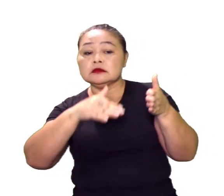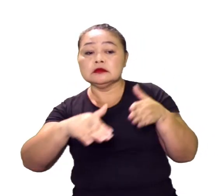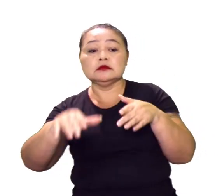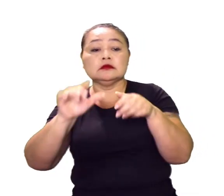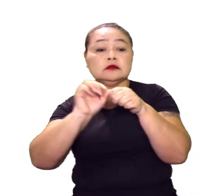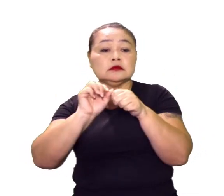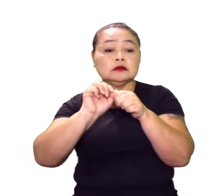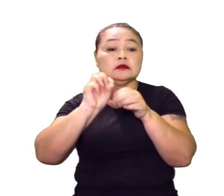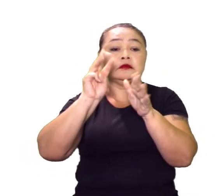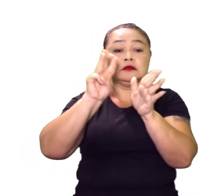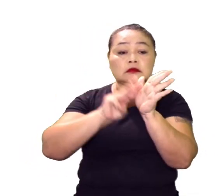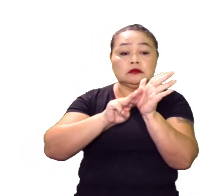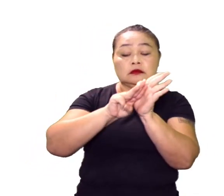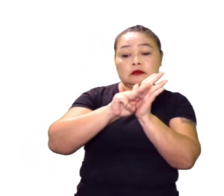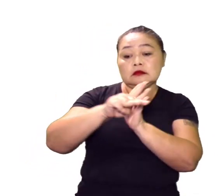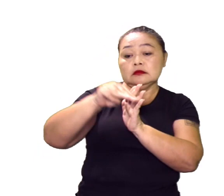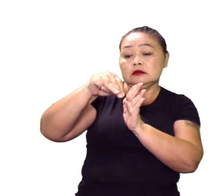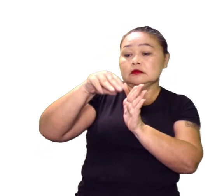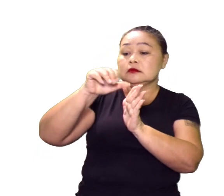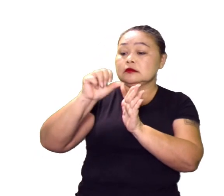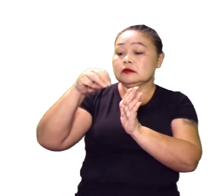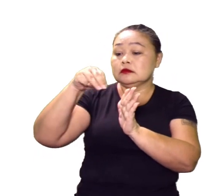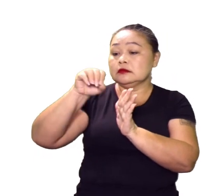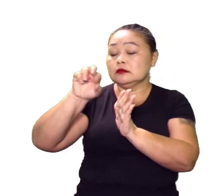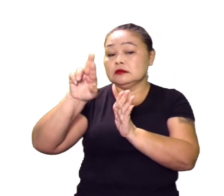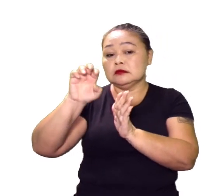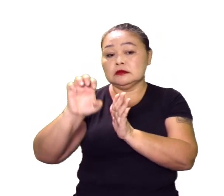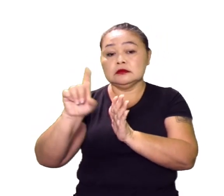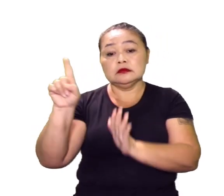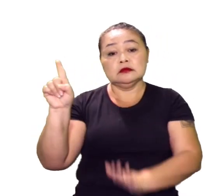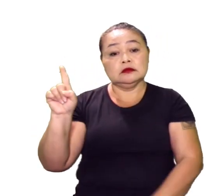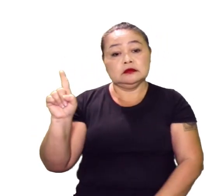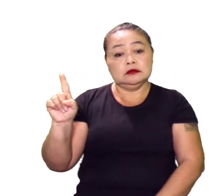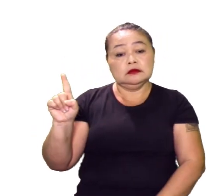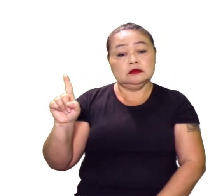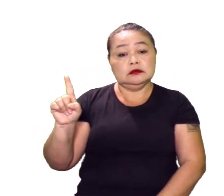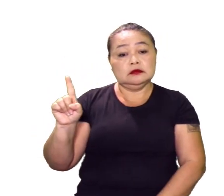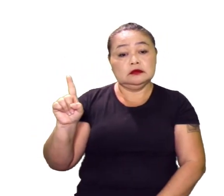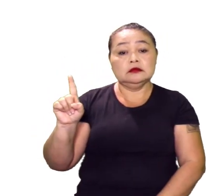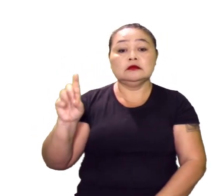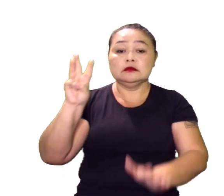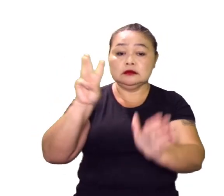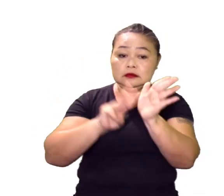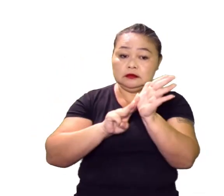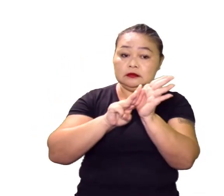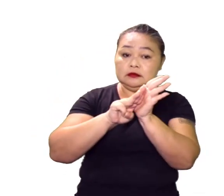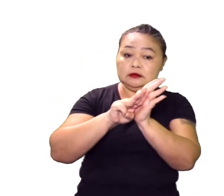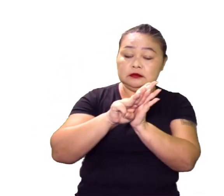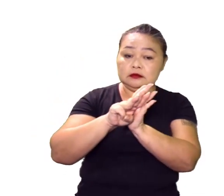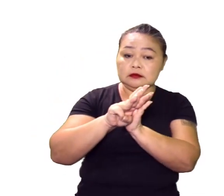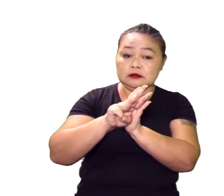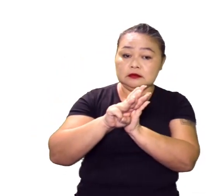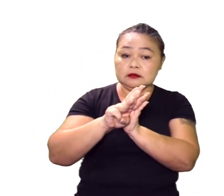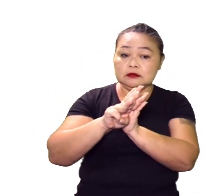Guaporé, Mamoré. É essa área aqui, ó, galera. Essa área aqui, ó. Madeira,